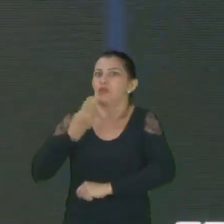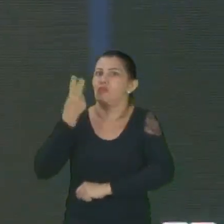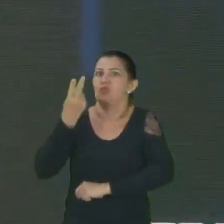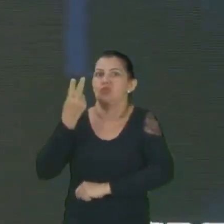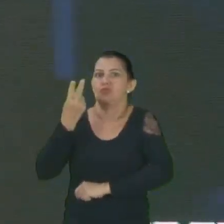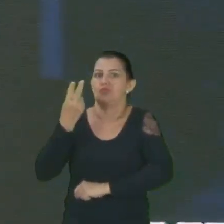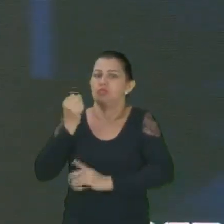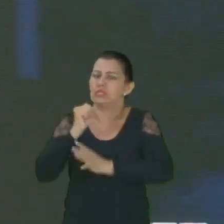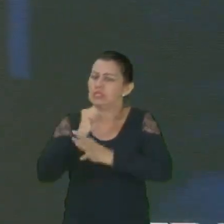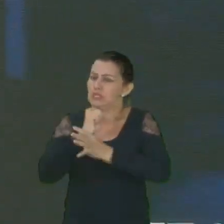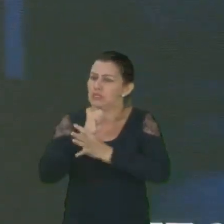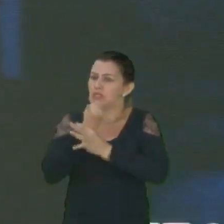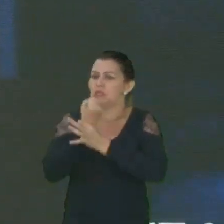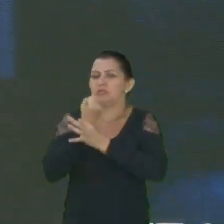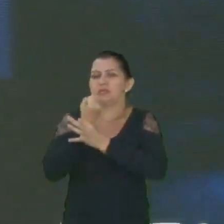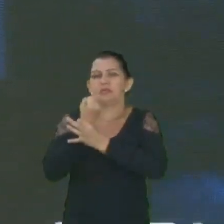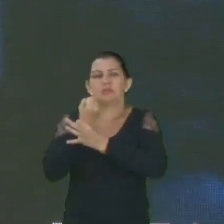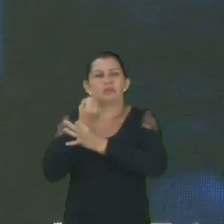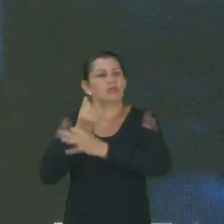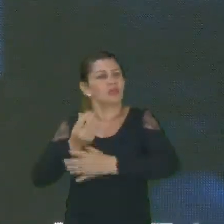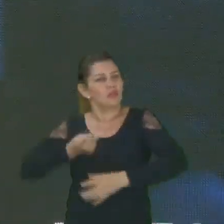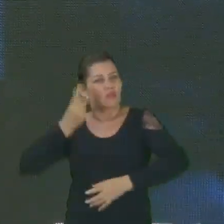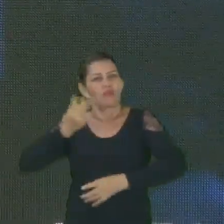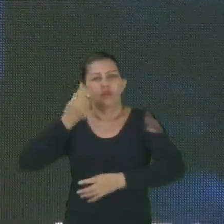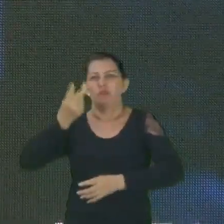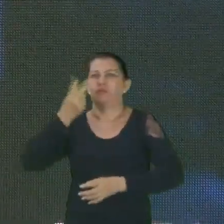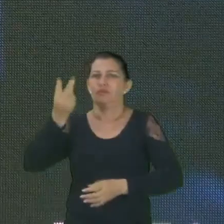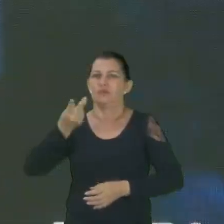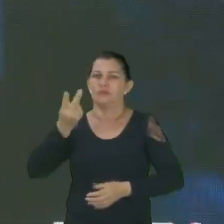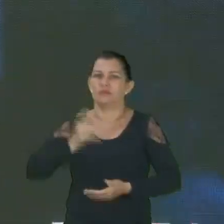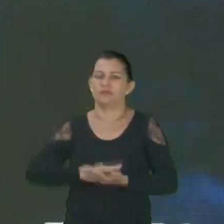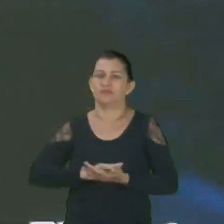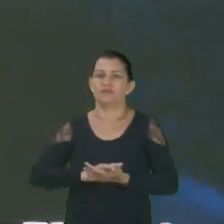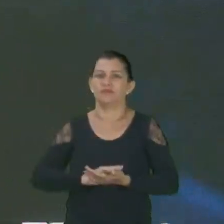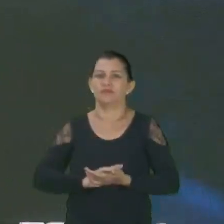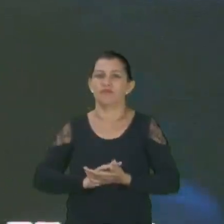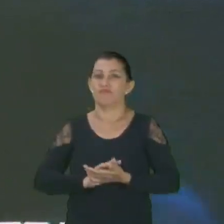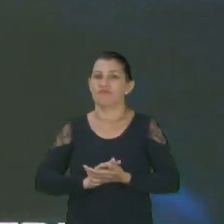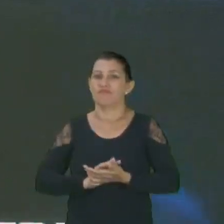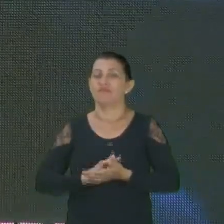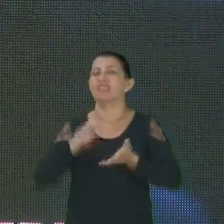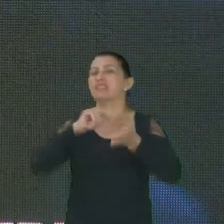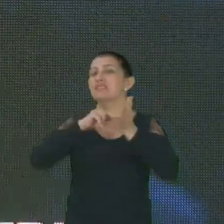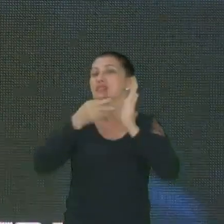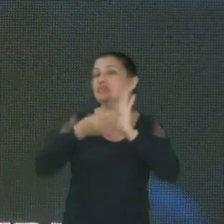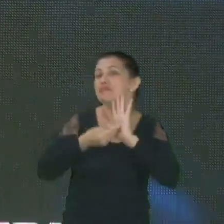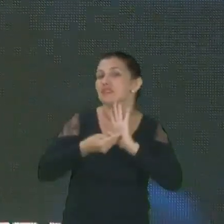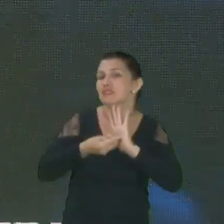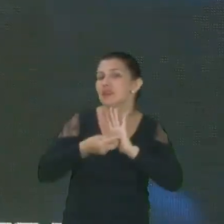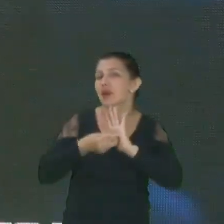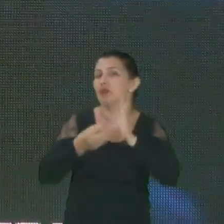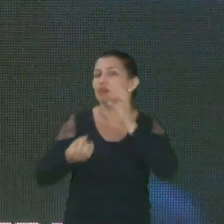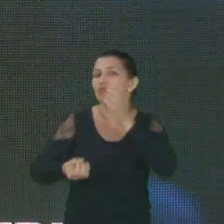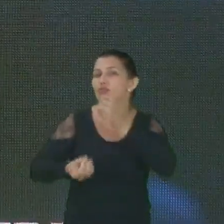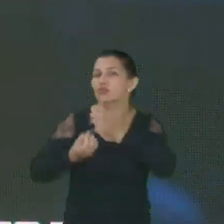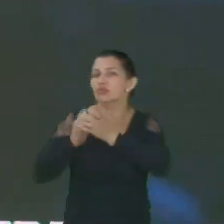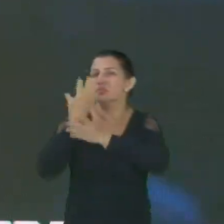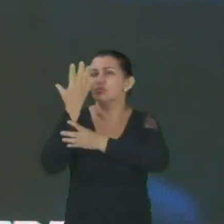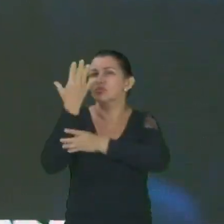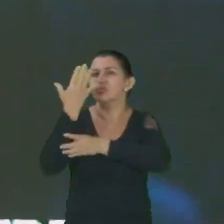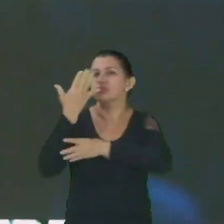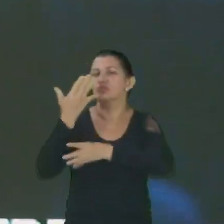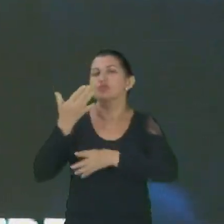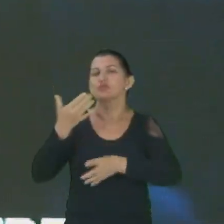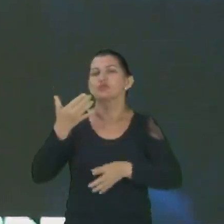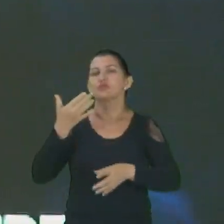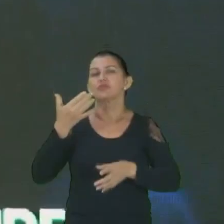Tudo aqui tem uma razão, e a razão nasceu há mais de